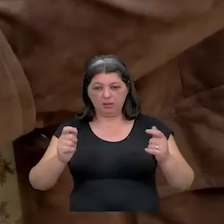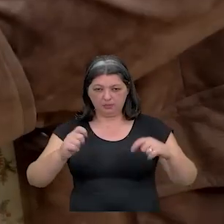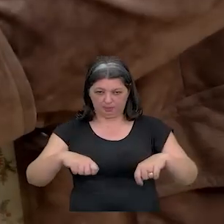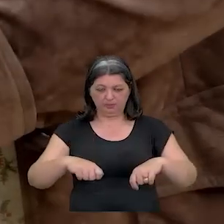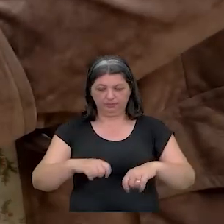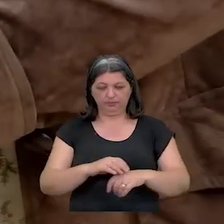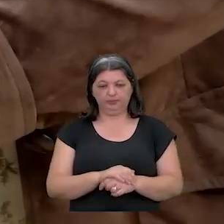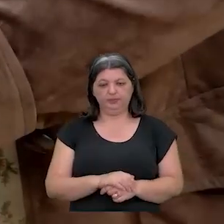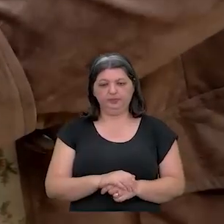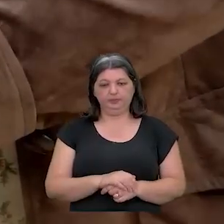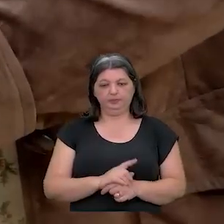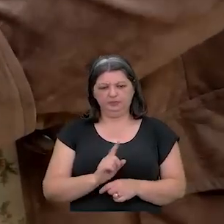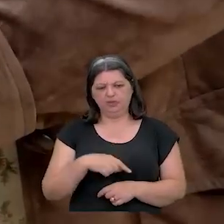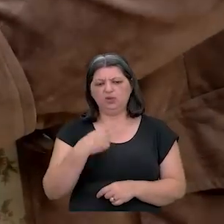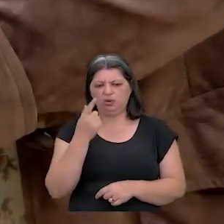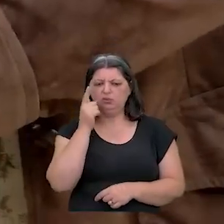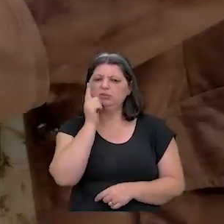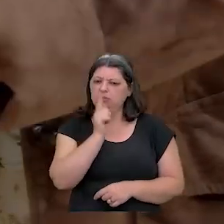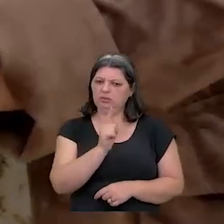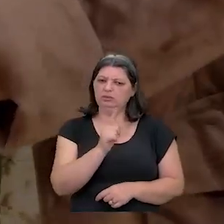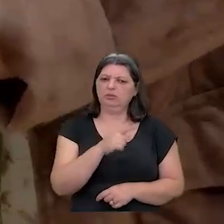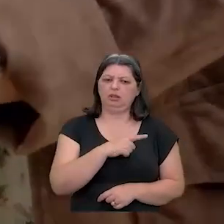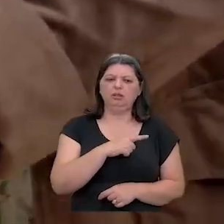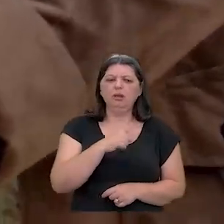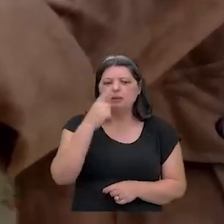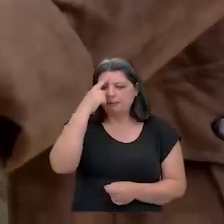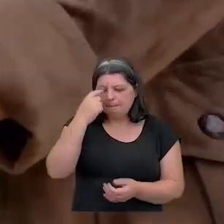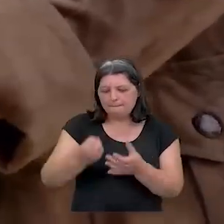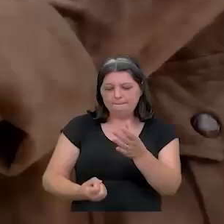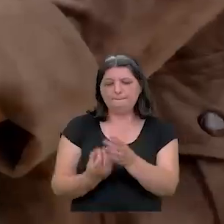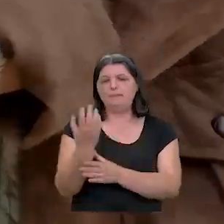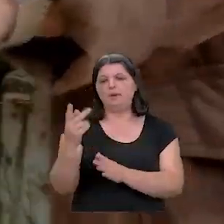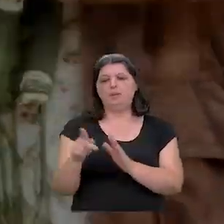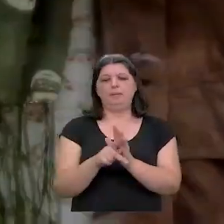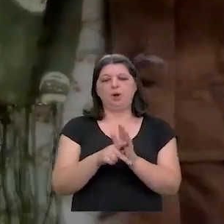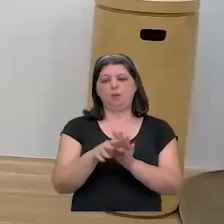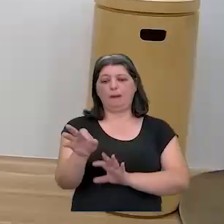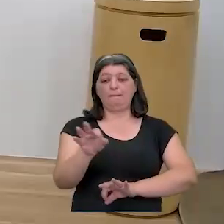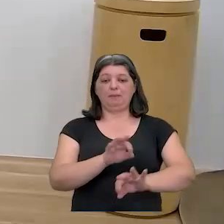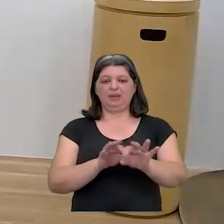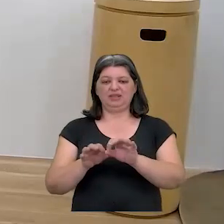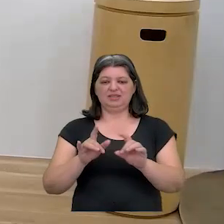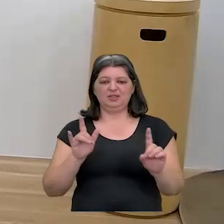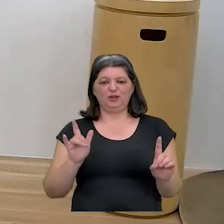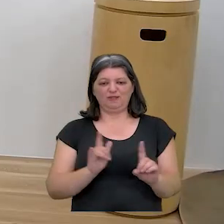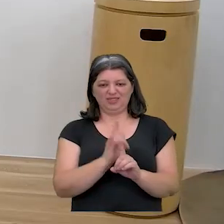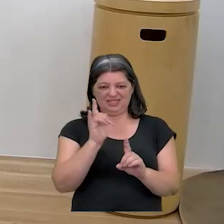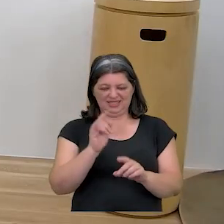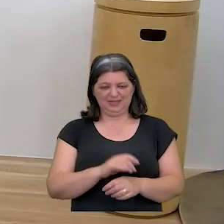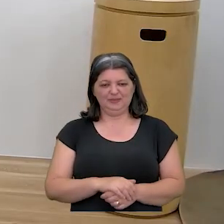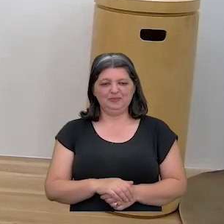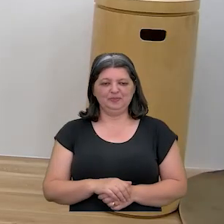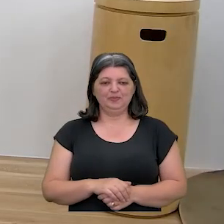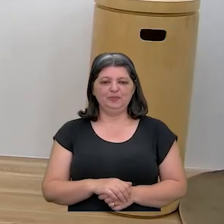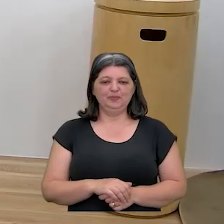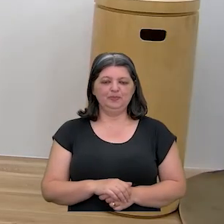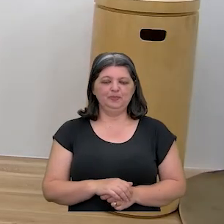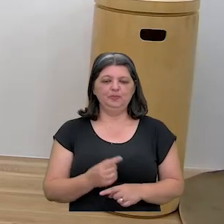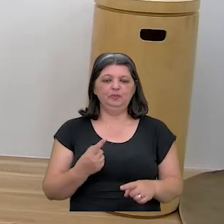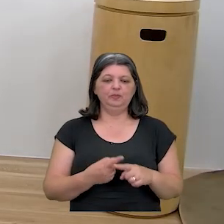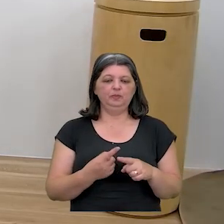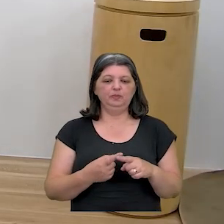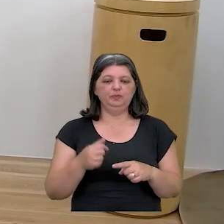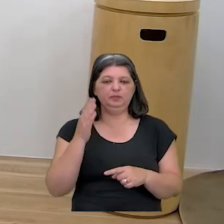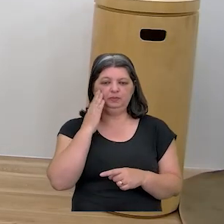possibilidades que nós poderemos ter de criação com a nossa fanzine. Inclusive, na tarefa, eu gostaria de lembrar que eu